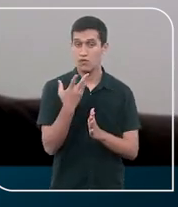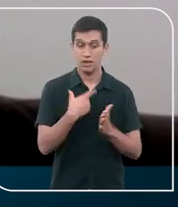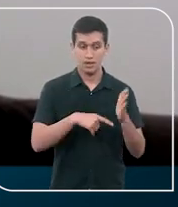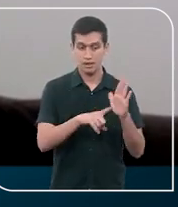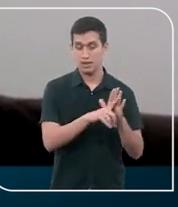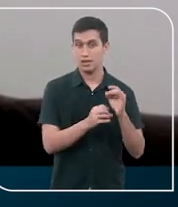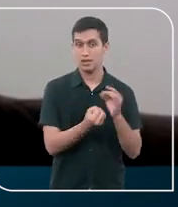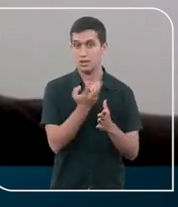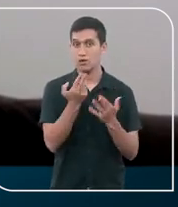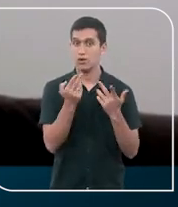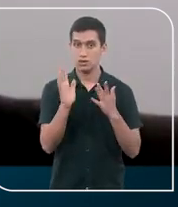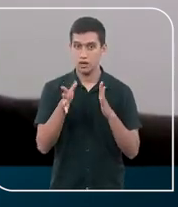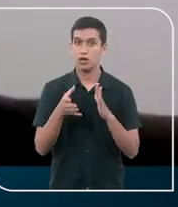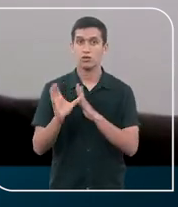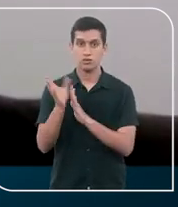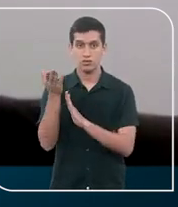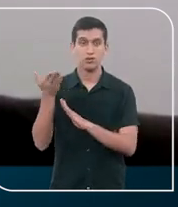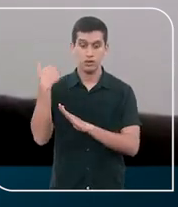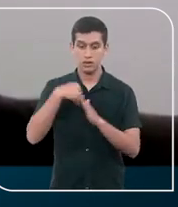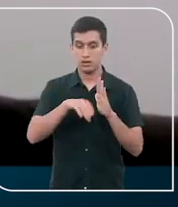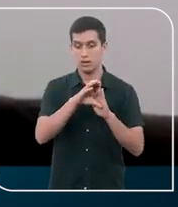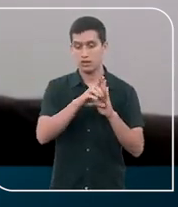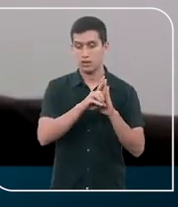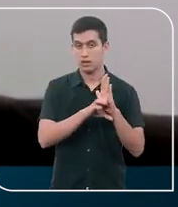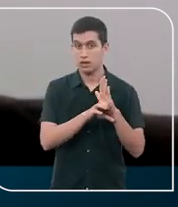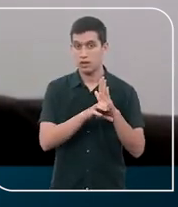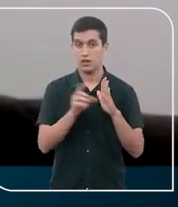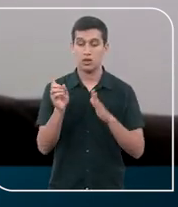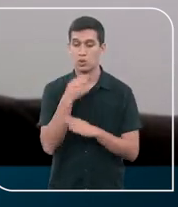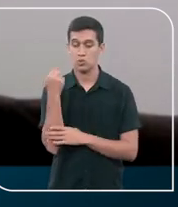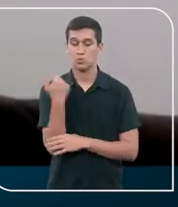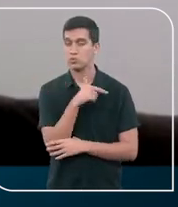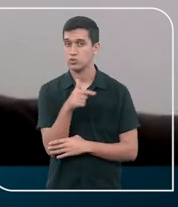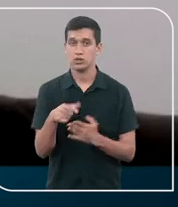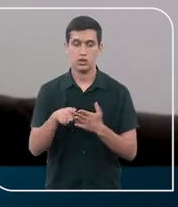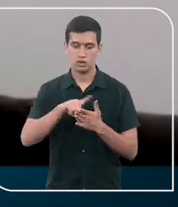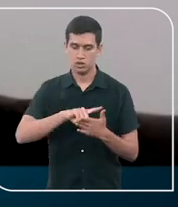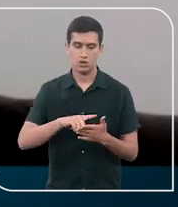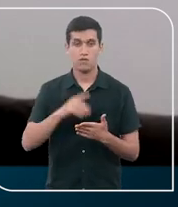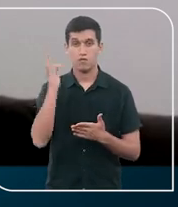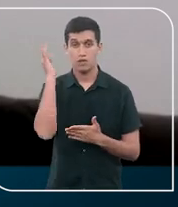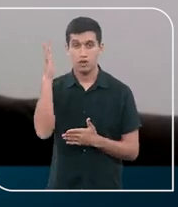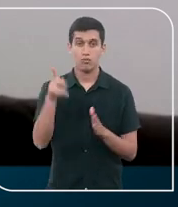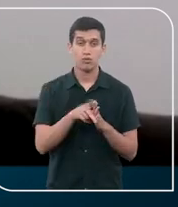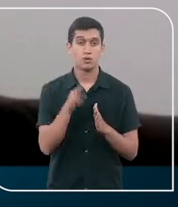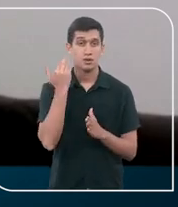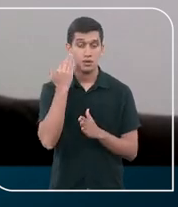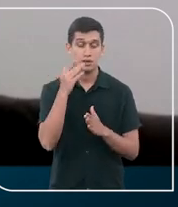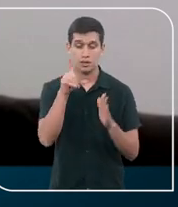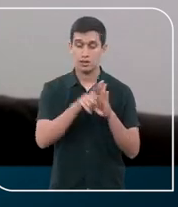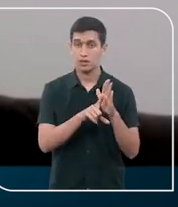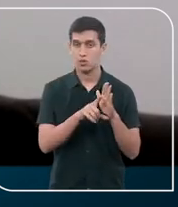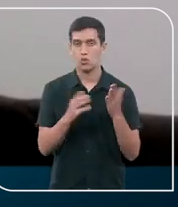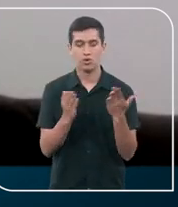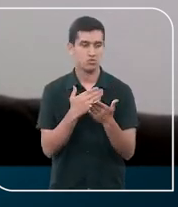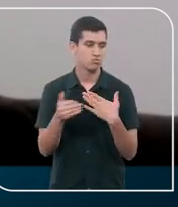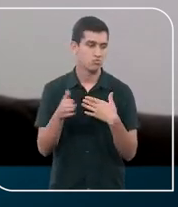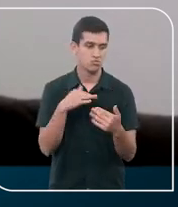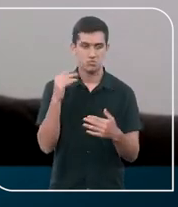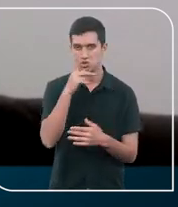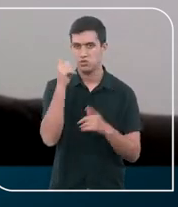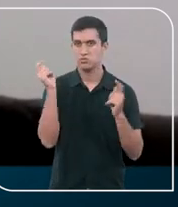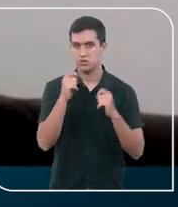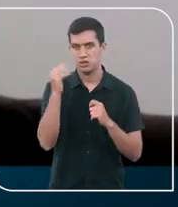aconteceu com o Código de Defesa do Consumidor, que a gente não tinha essa facilidade do entendimento da lei. Hoje, qualquer pessoa sabe o que é uma